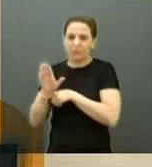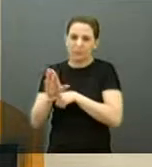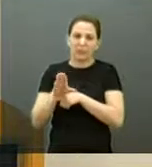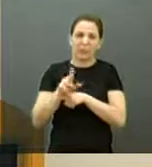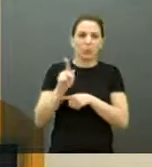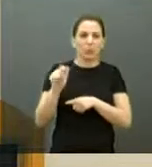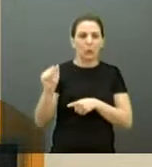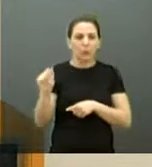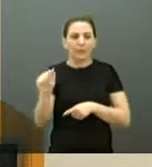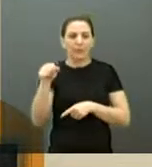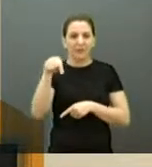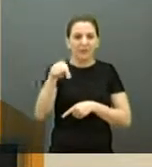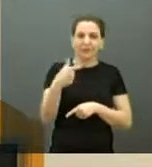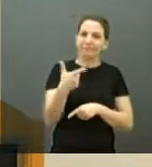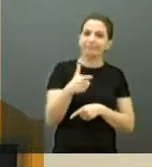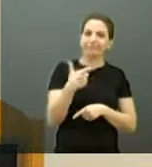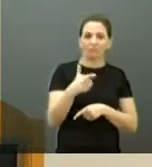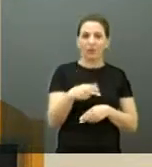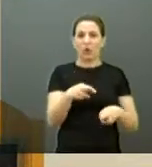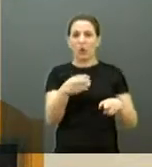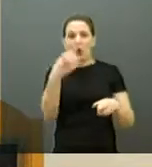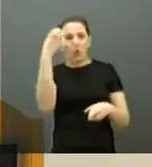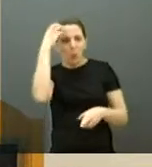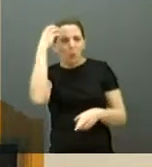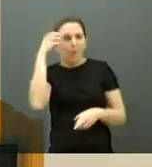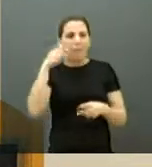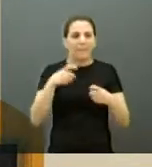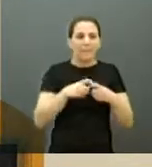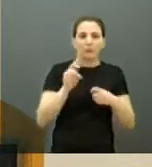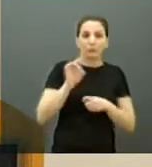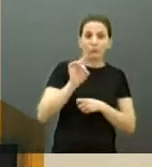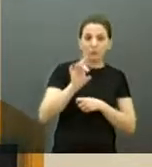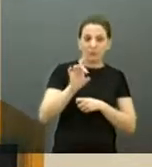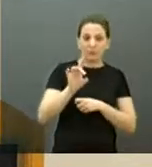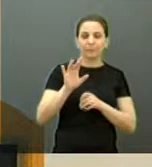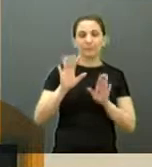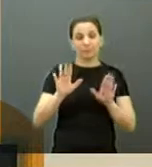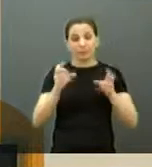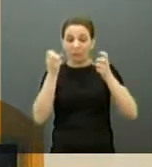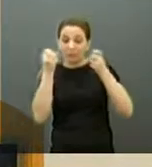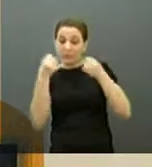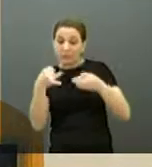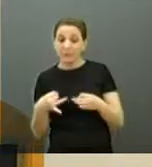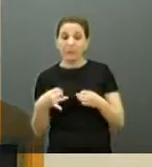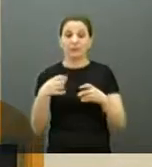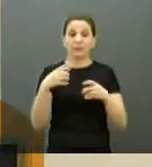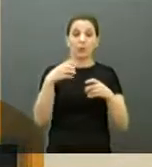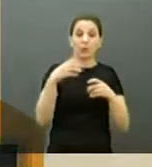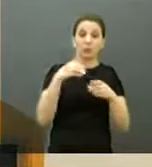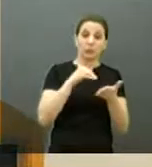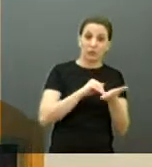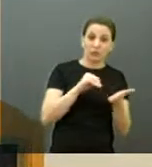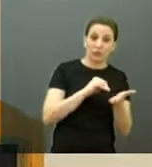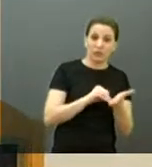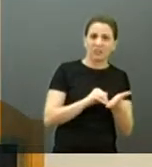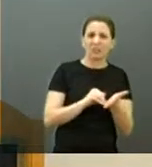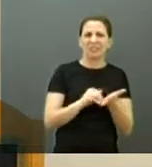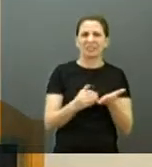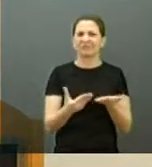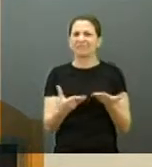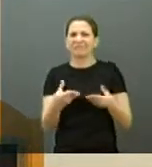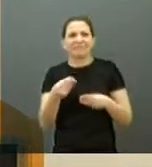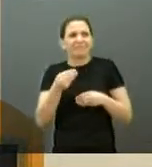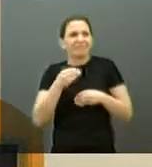Araraquara? É exclusivamente culpa dos médicos? E aí, a explicação do secretário não convence. A